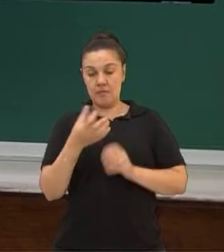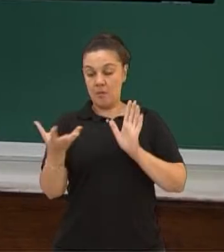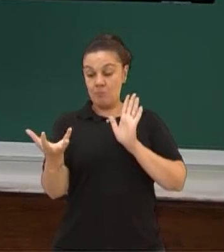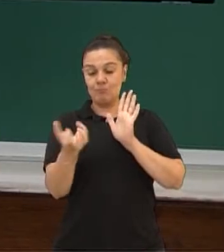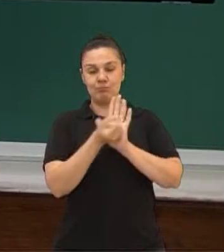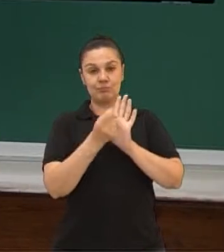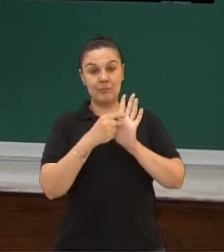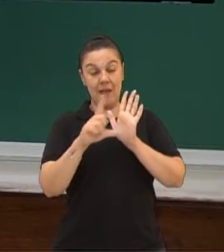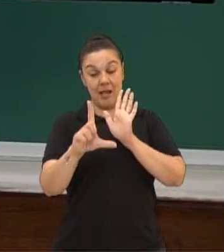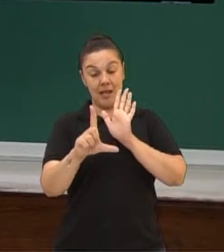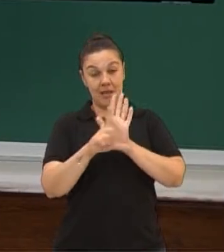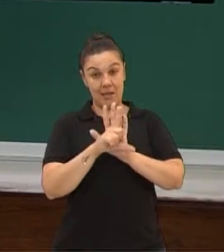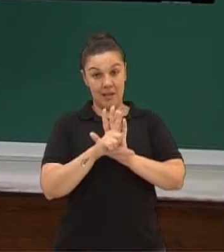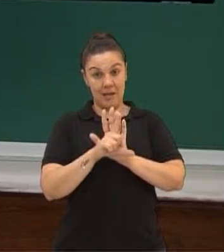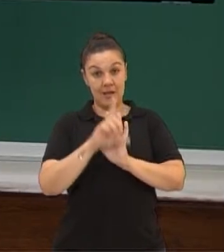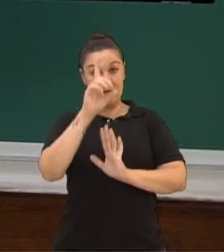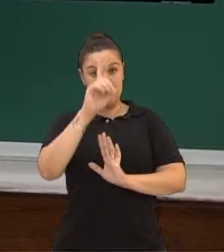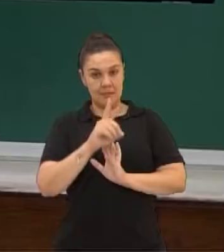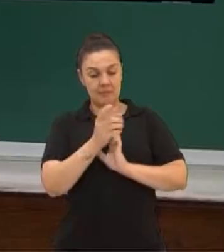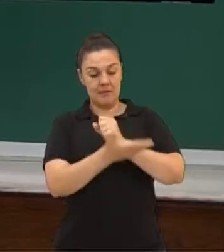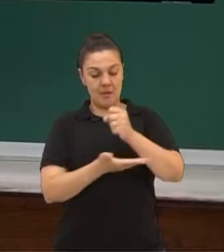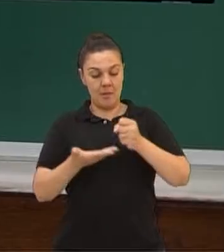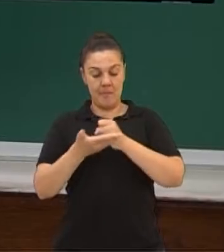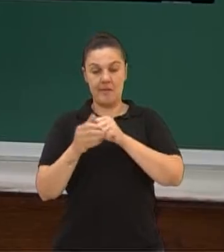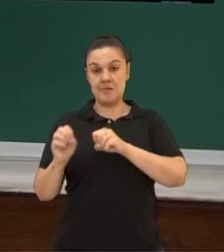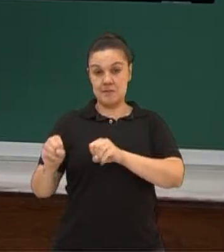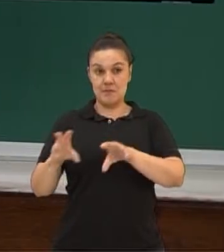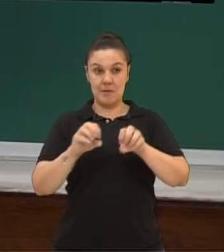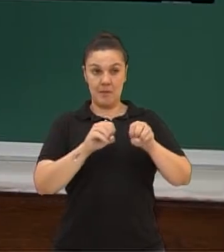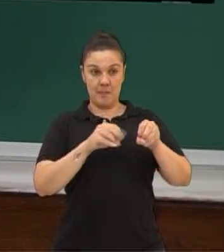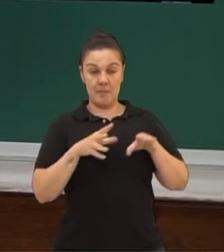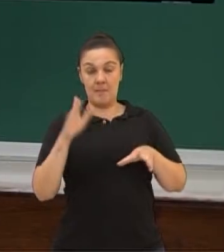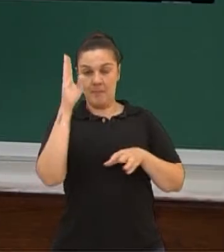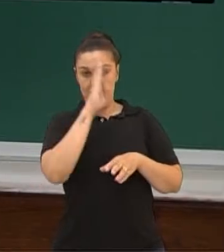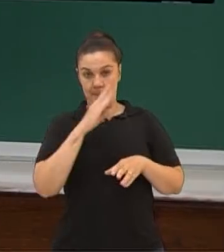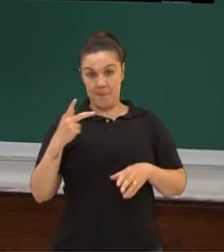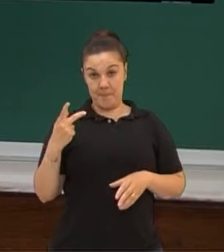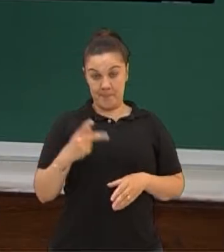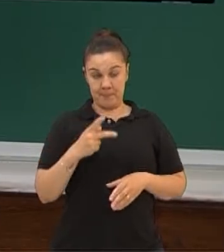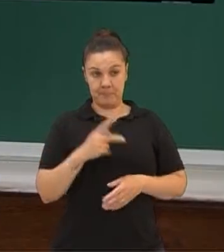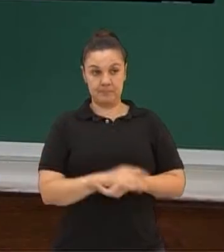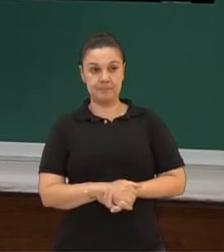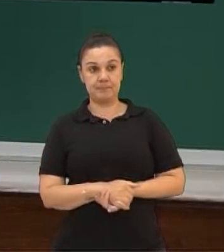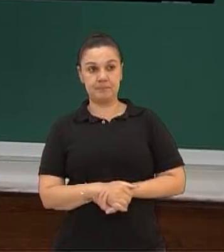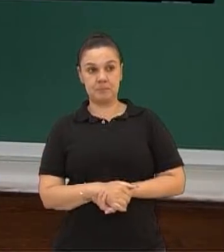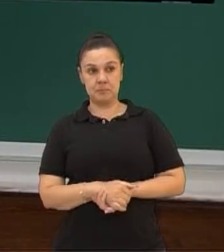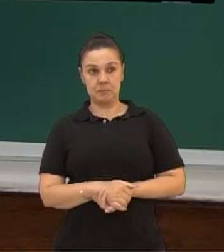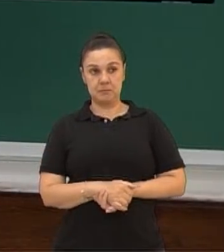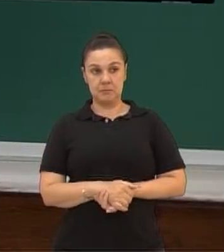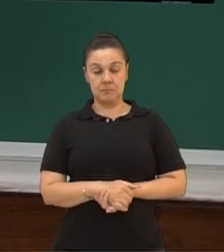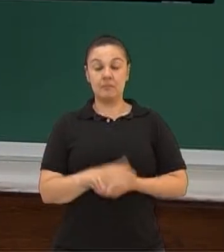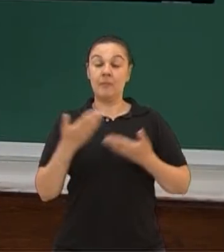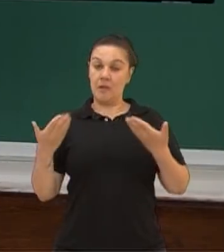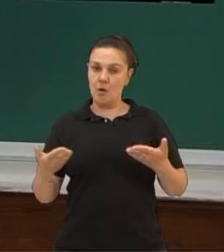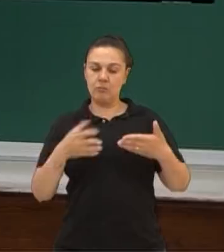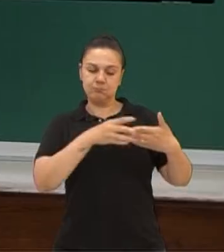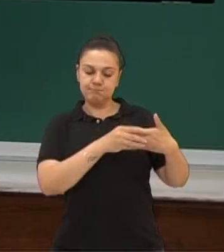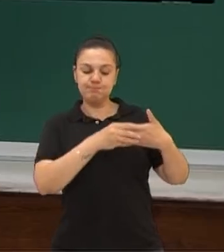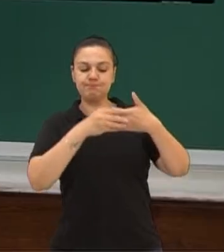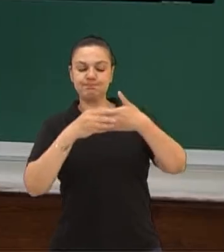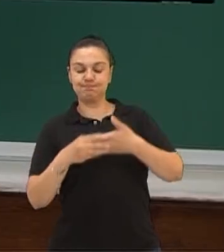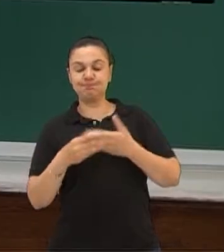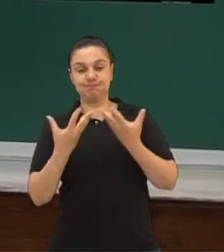que é a Lei de Diretrizes e Bases para a Educação Brasileira, que também se baseia,